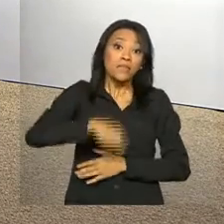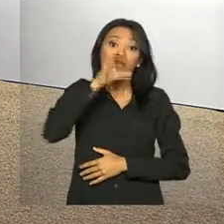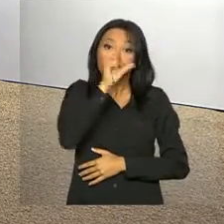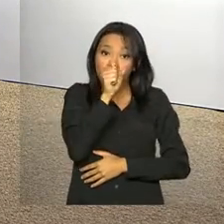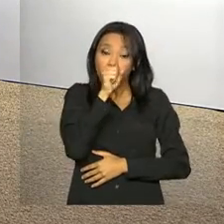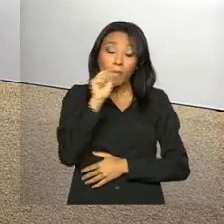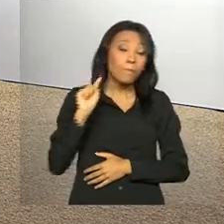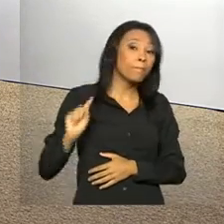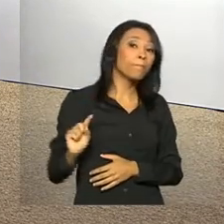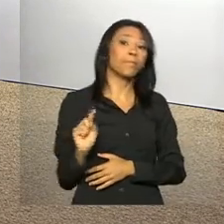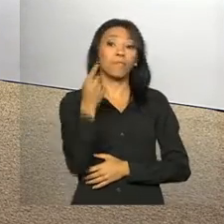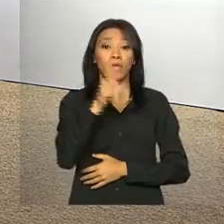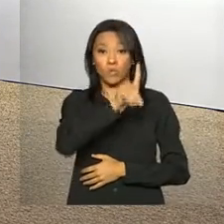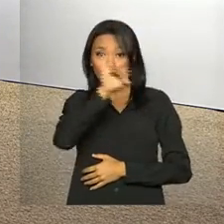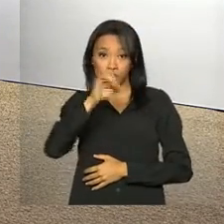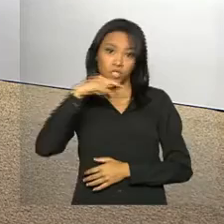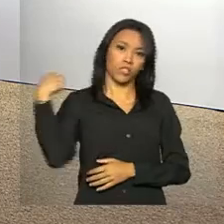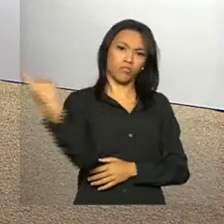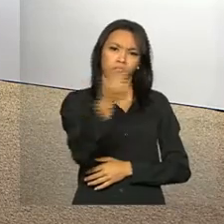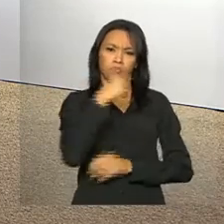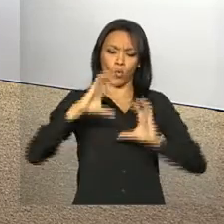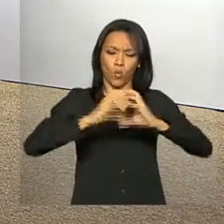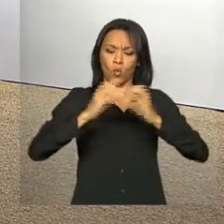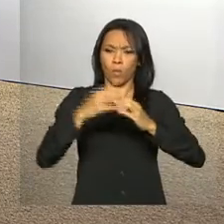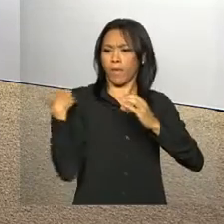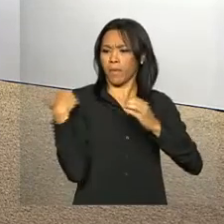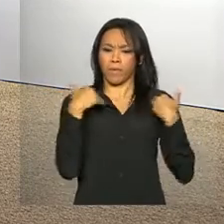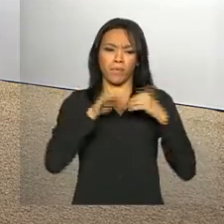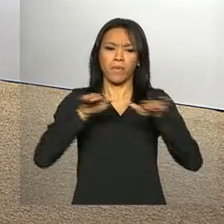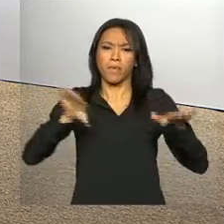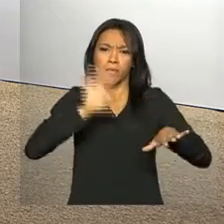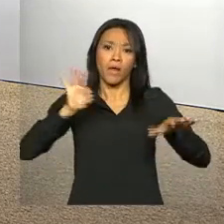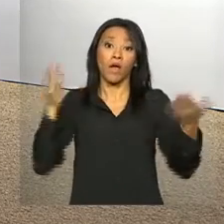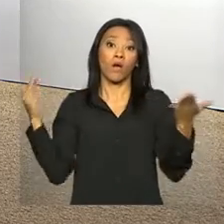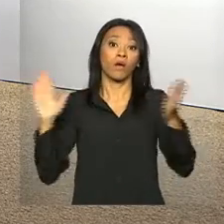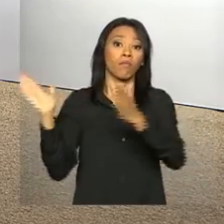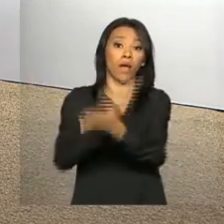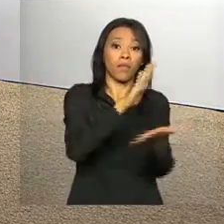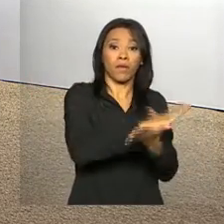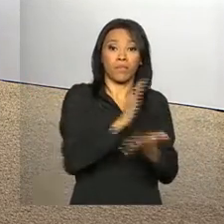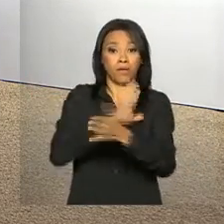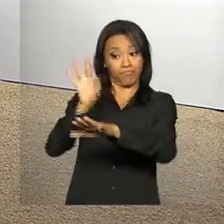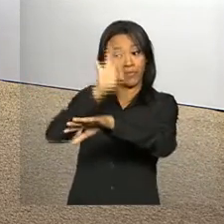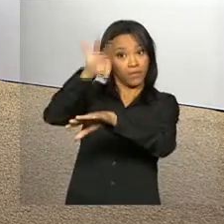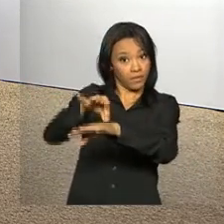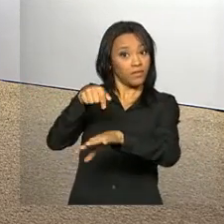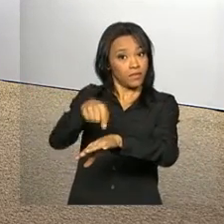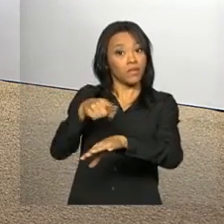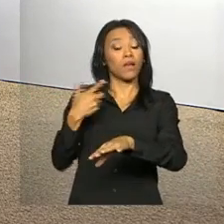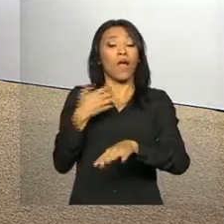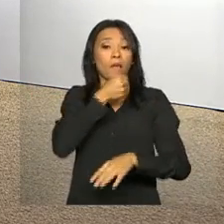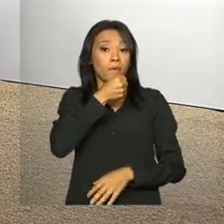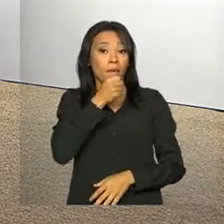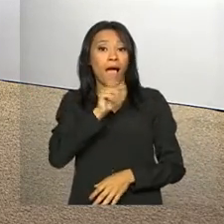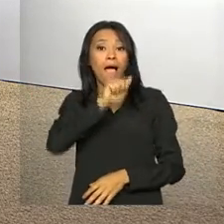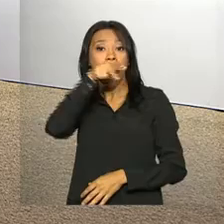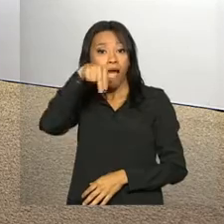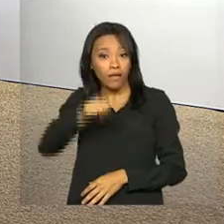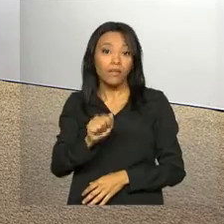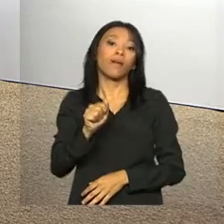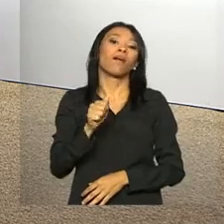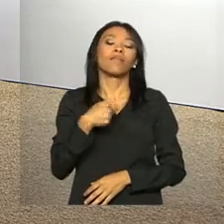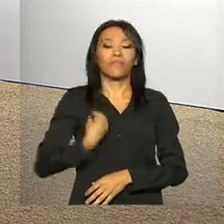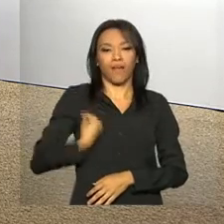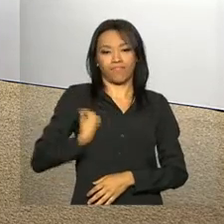dia da mobilização nacional de casa 0 1 trabalho que continua em todo o país a repórter ana gabriella sales está ao vivo